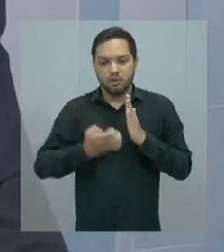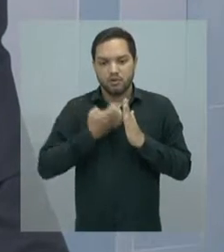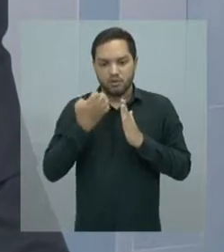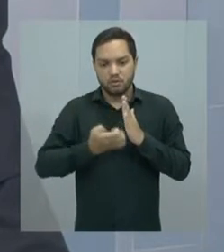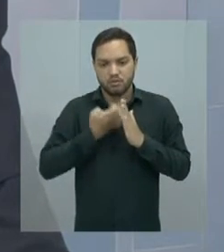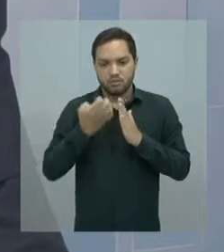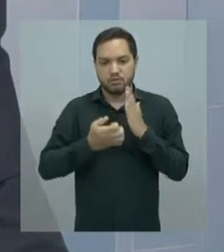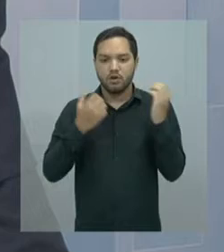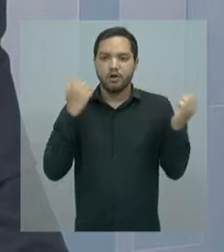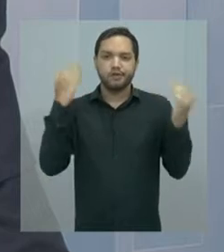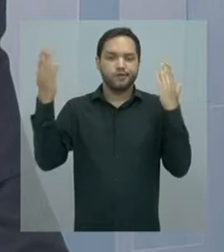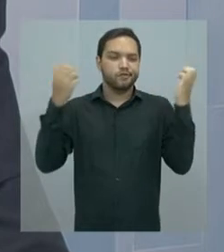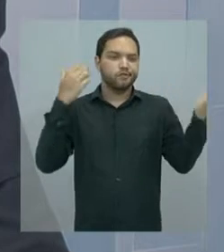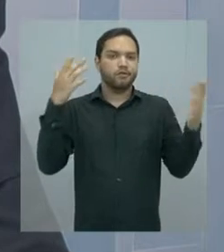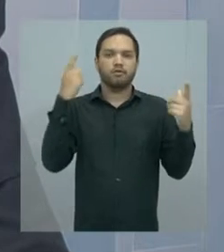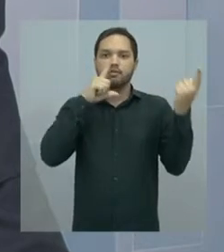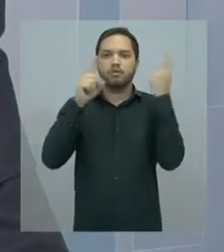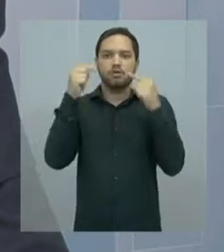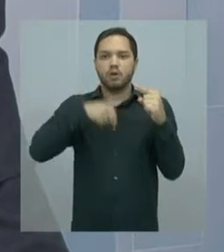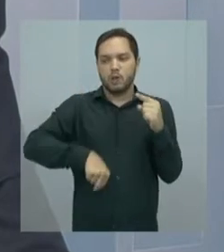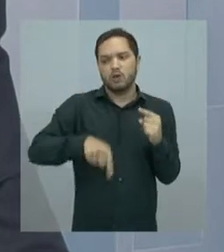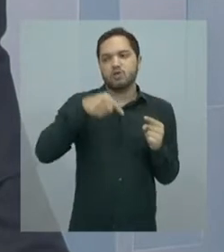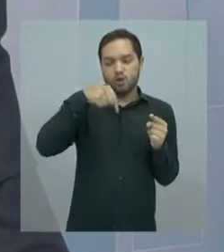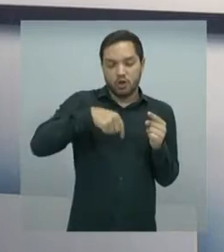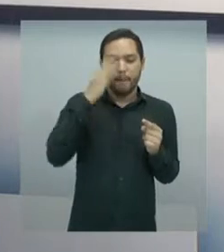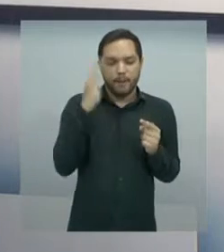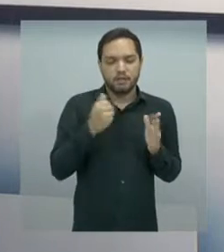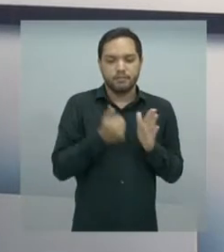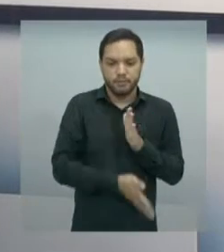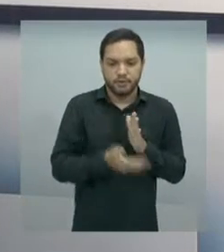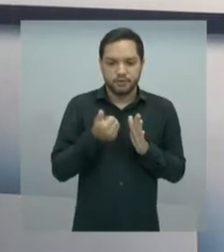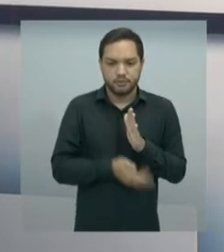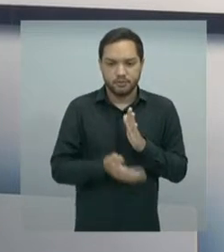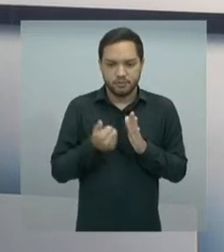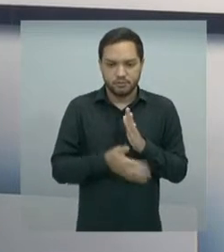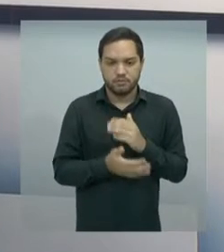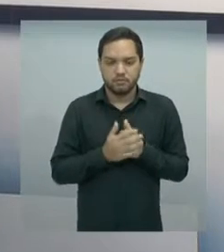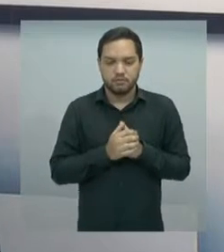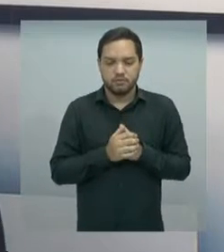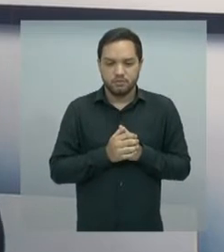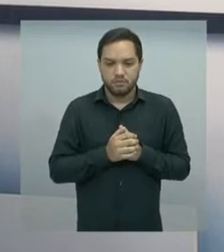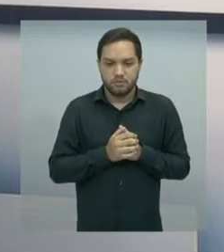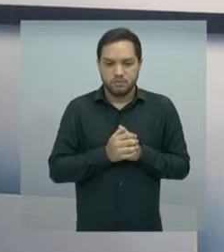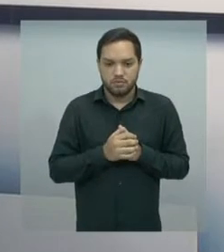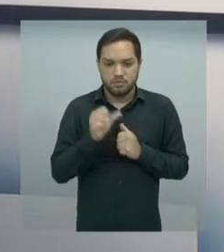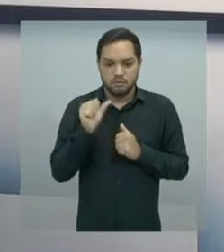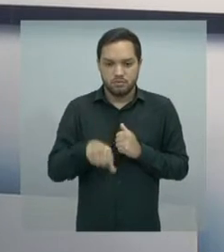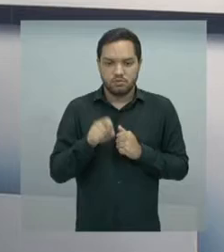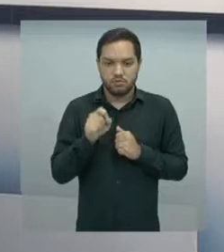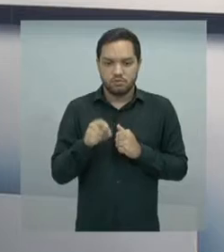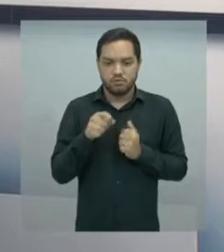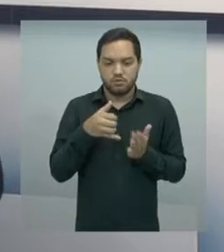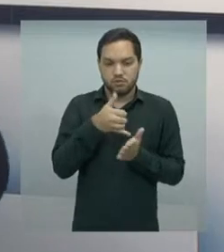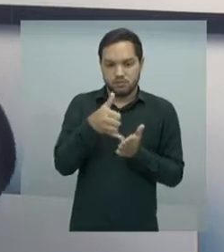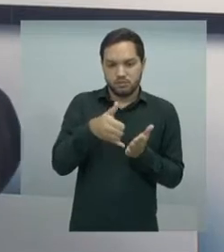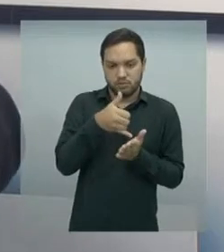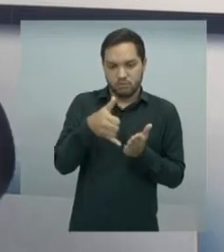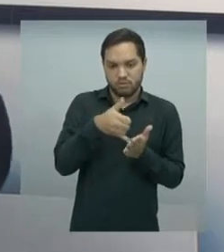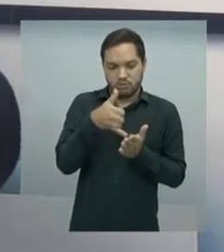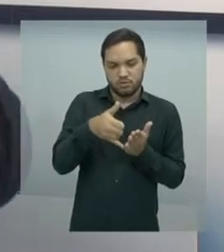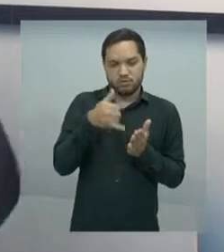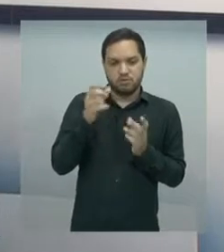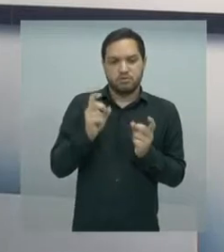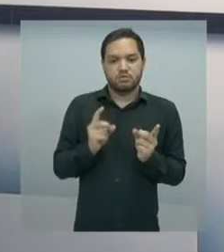de fora estão ganhando, né? Infelizmente, eu acho que... Empresa de fora, emprego de fora. O pior de tudo, esse óleo sai cru daqui